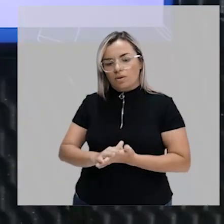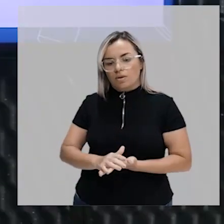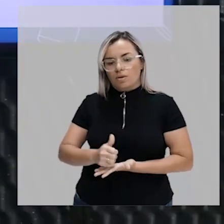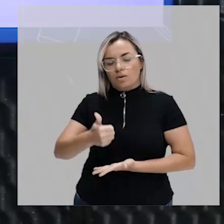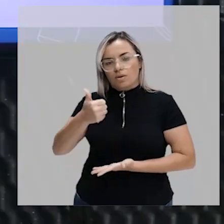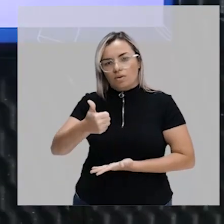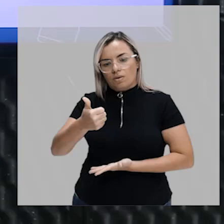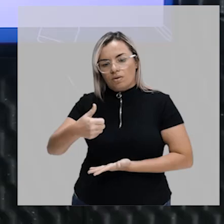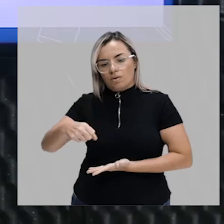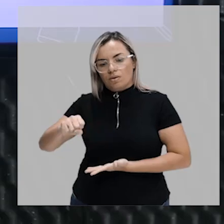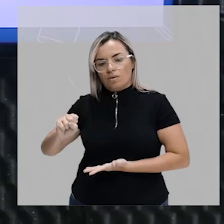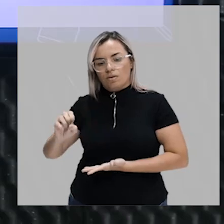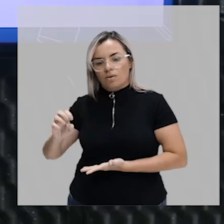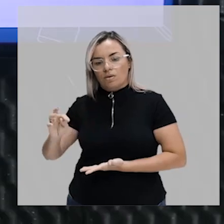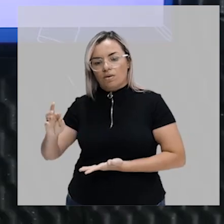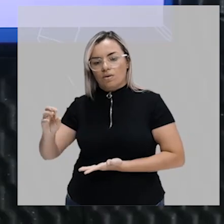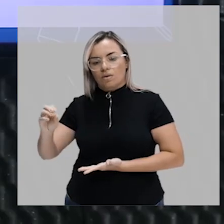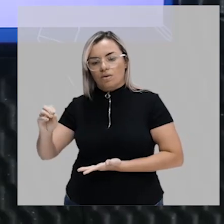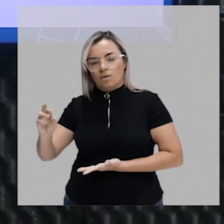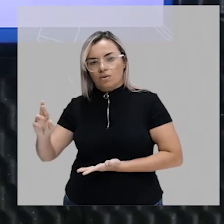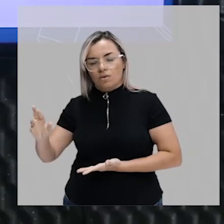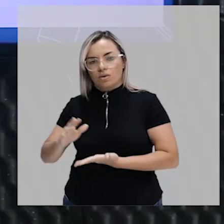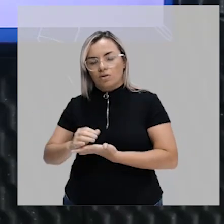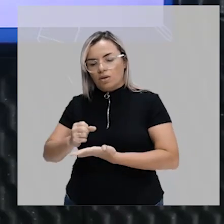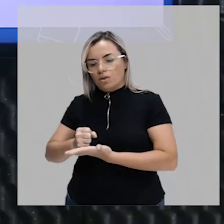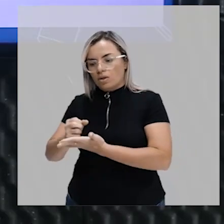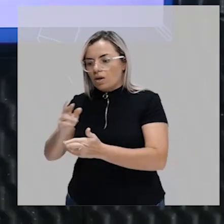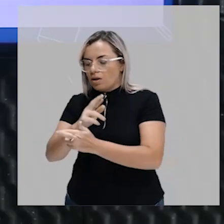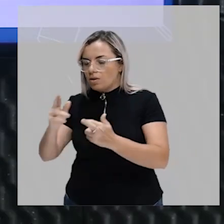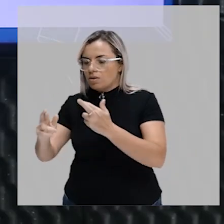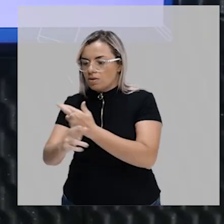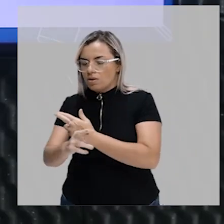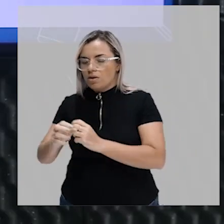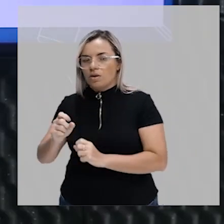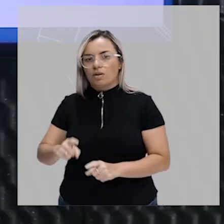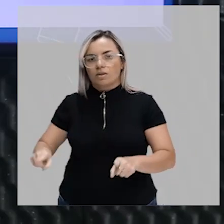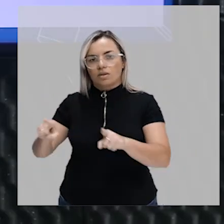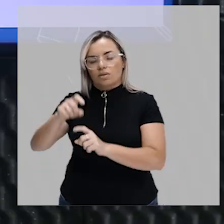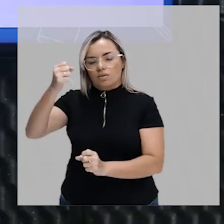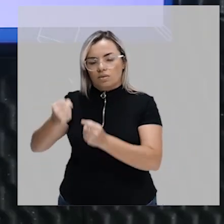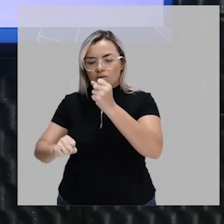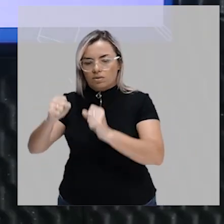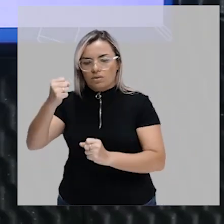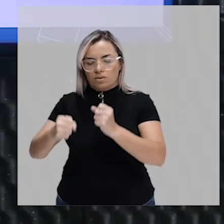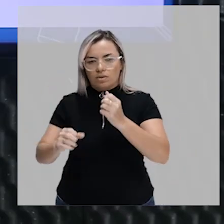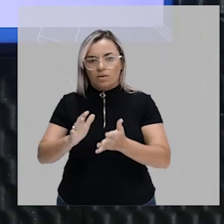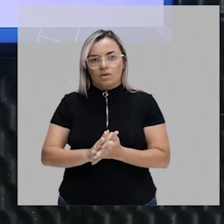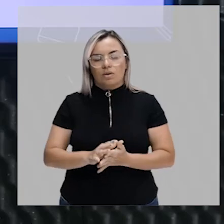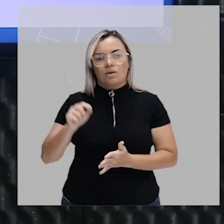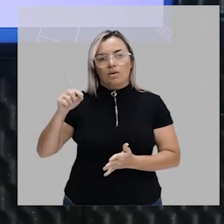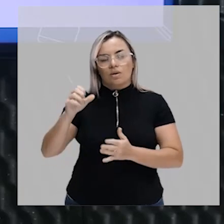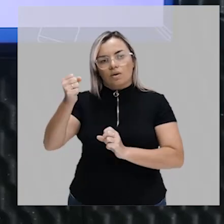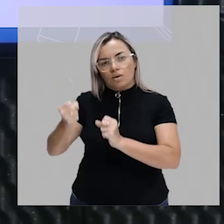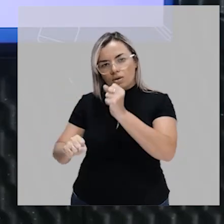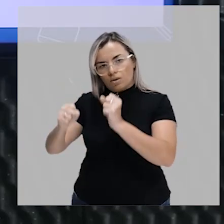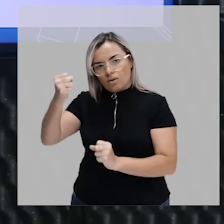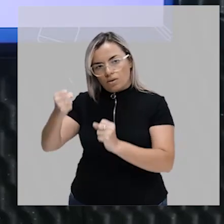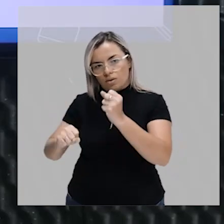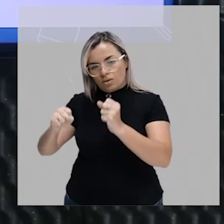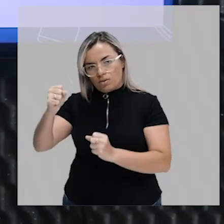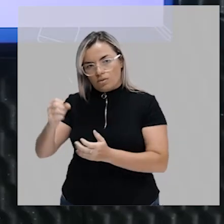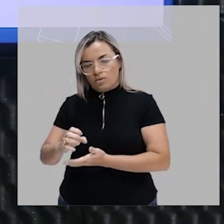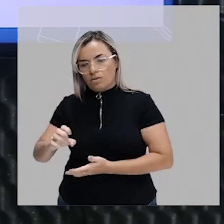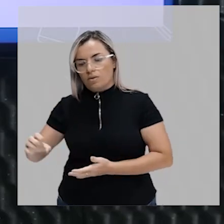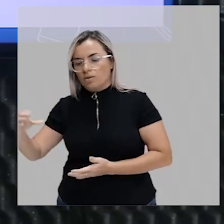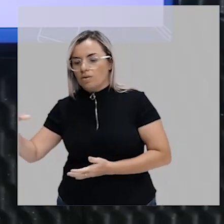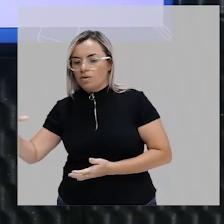atividades industriais de segundo setor, elas vão estar ligadas ao primeiro setor. Como assim, Marcos? A indústria, principalmente na região do Centro-Oeste, ela